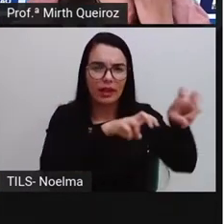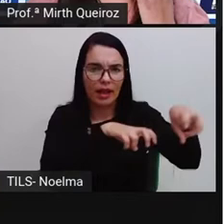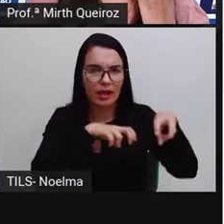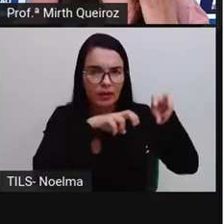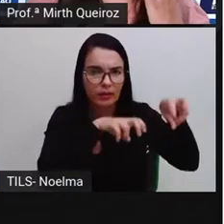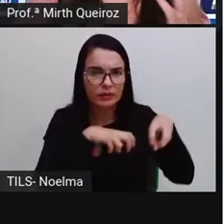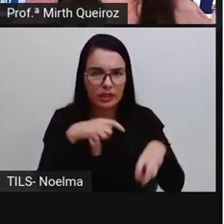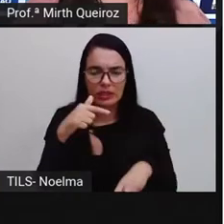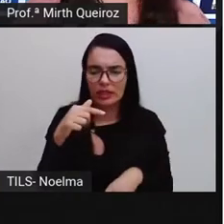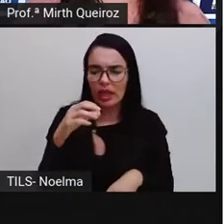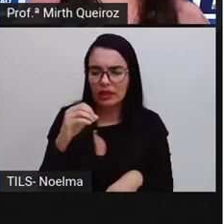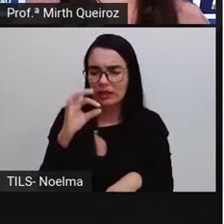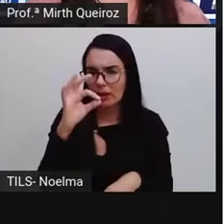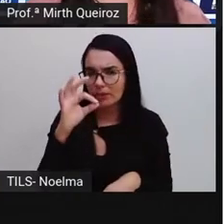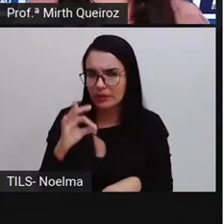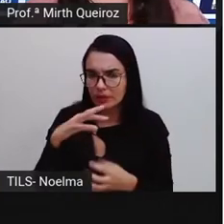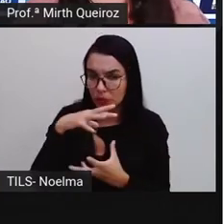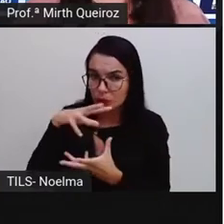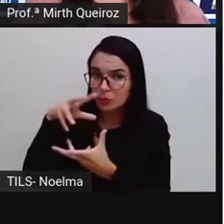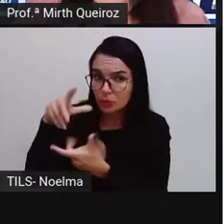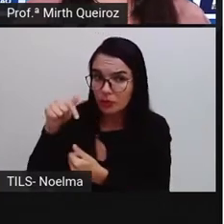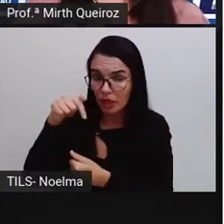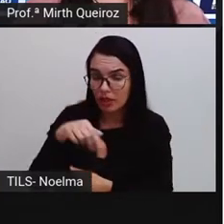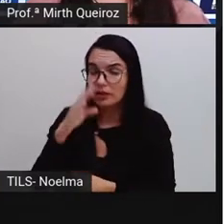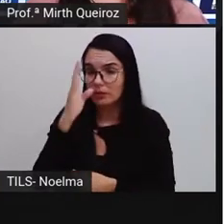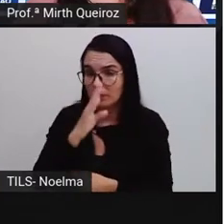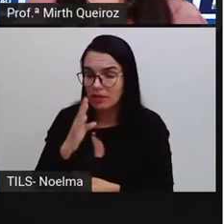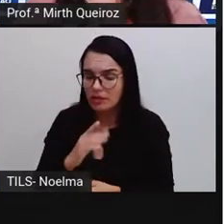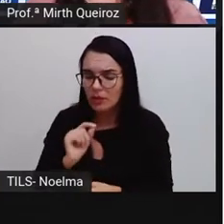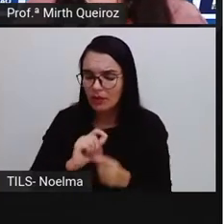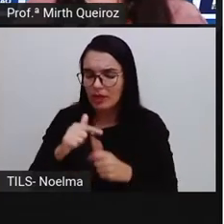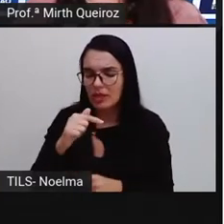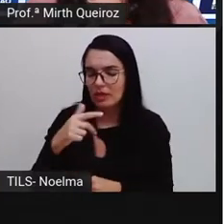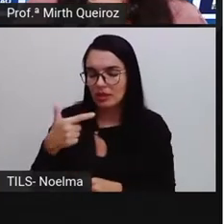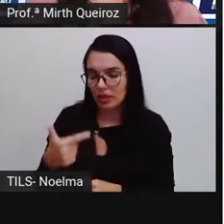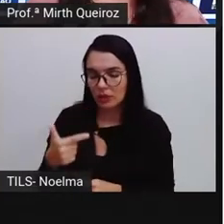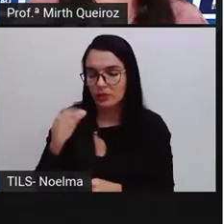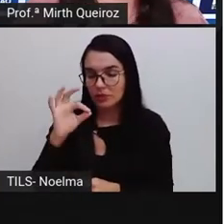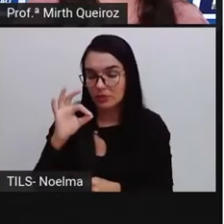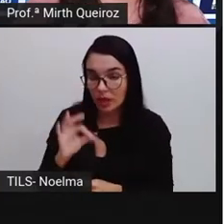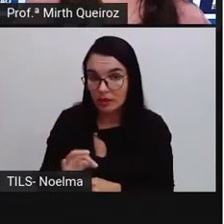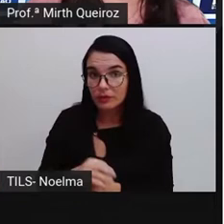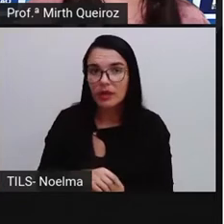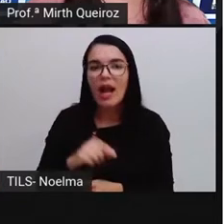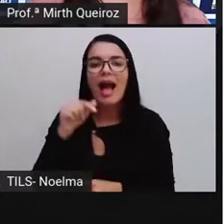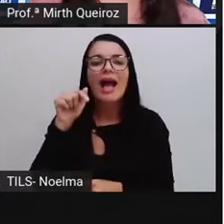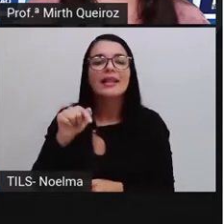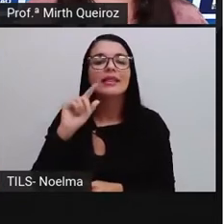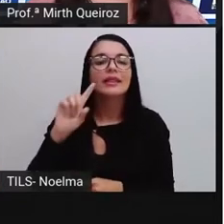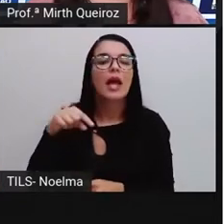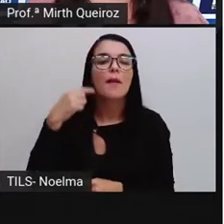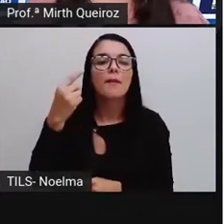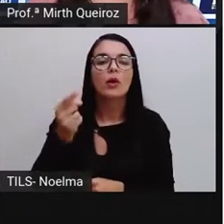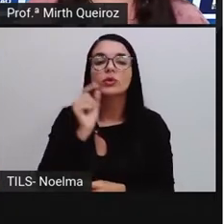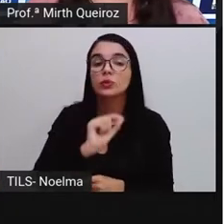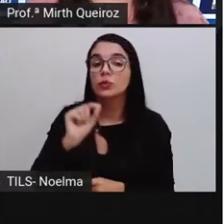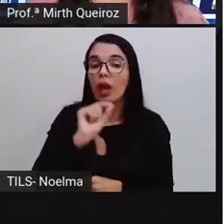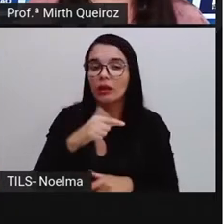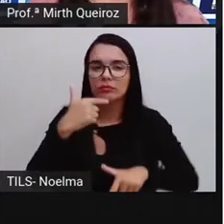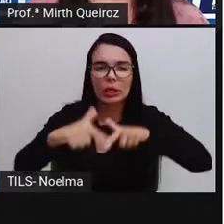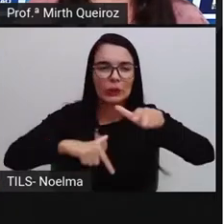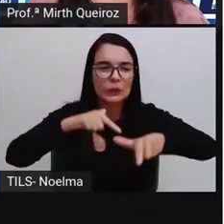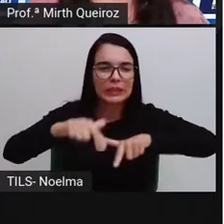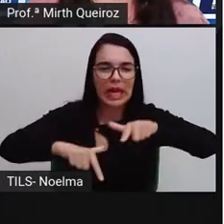vai gastar aí setenta por cento mundialmente no Brasil setenta e dois por cento da água consumida no Brasil vem atividade